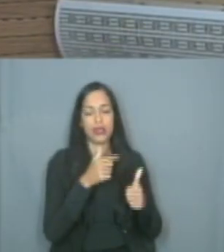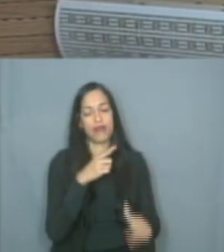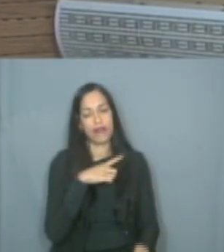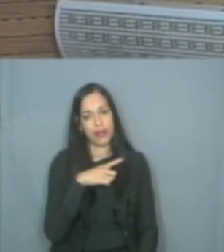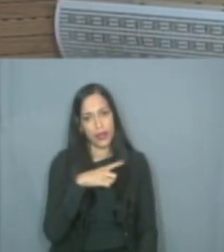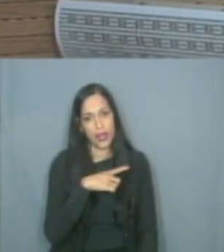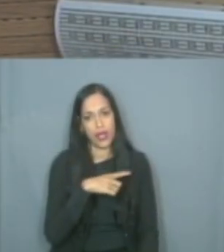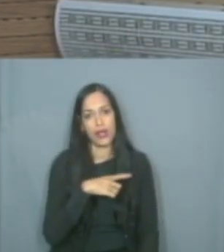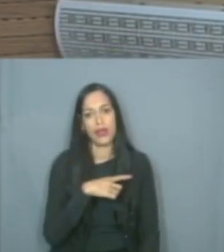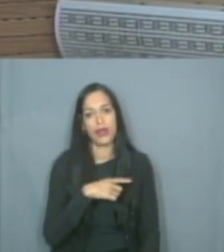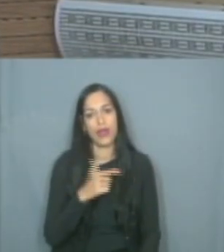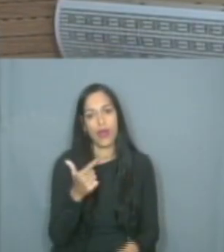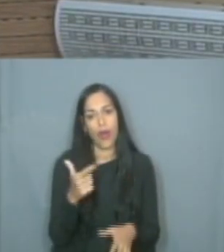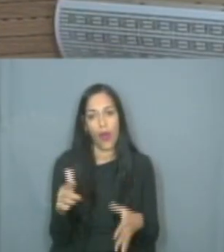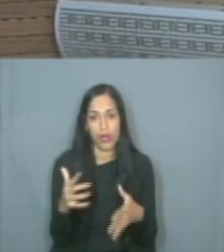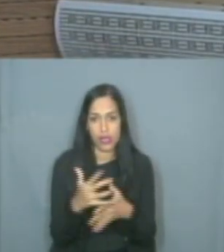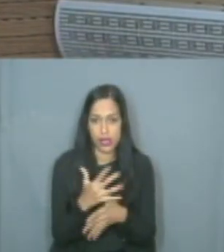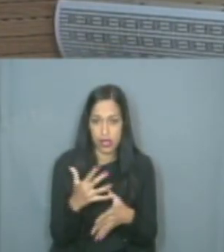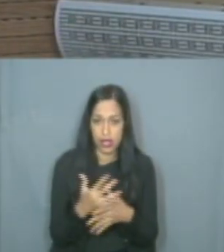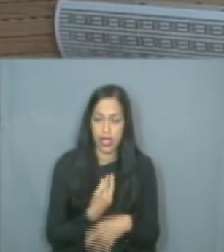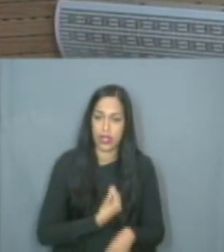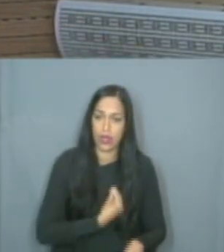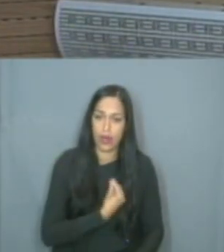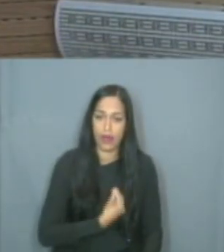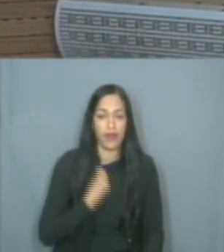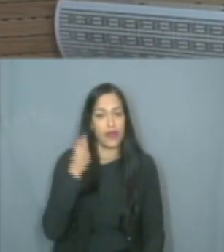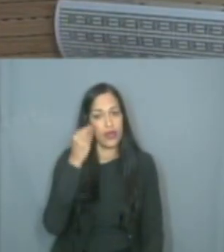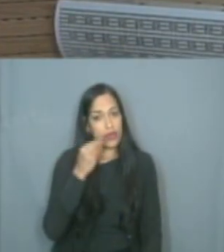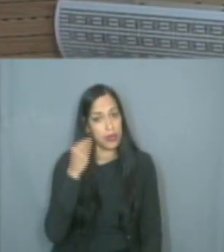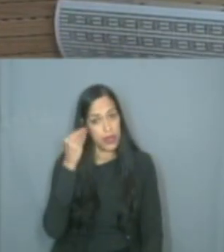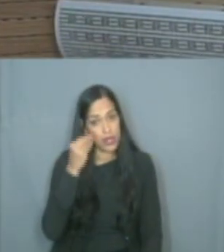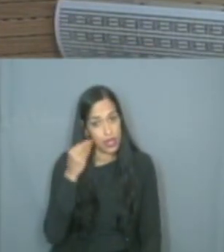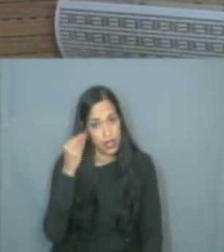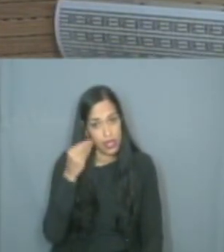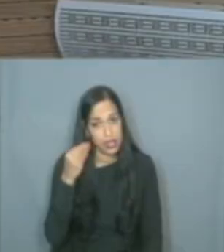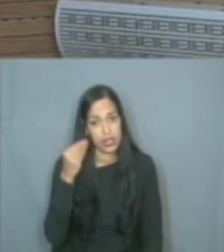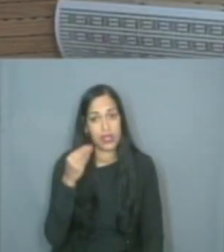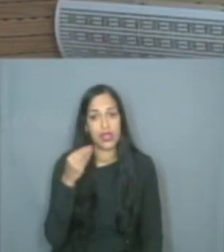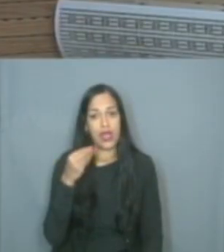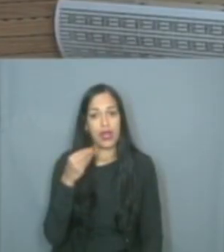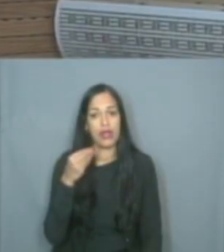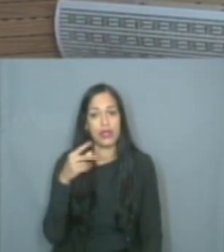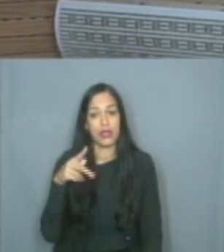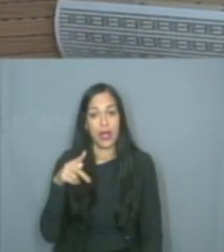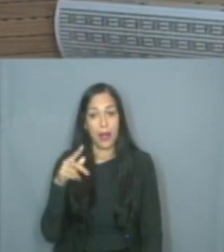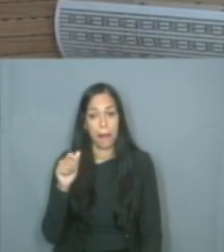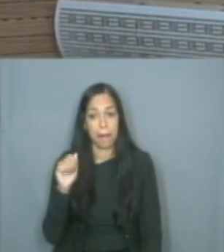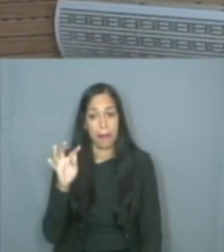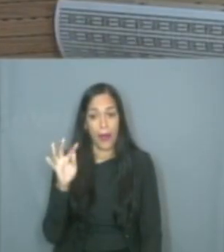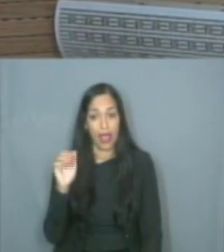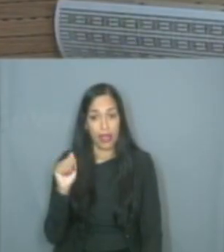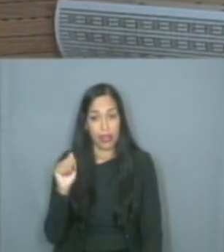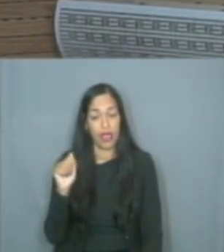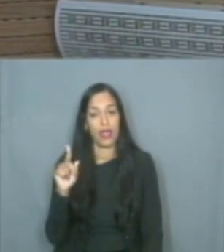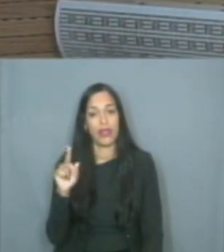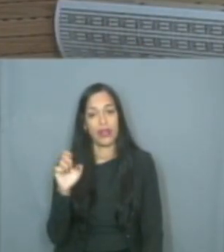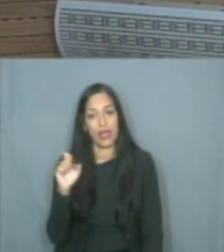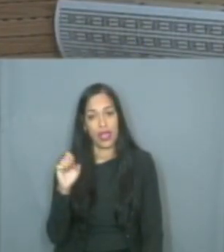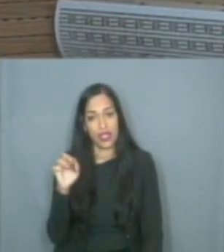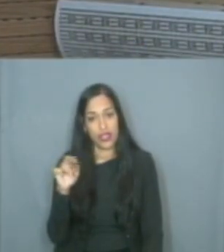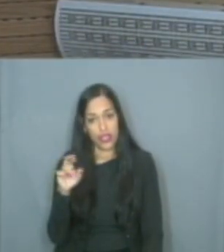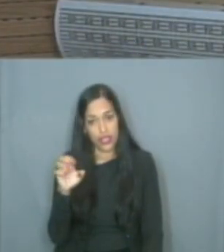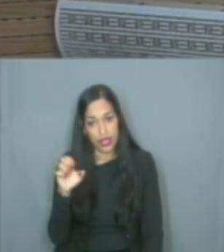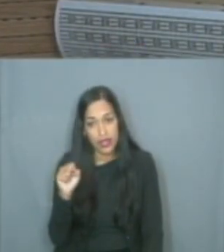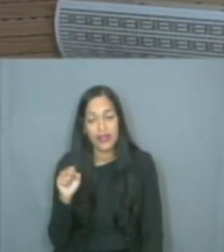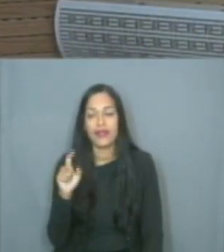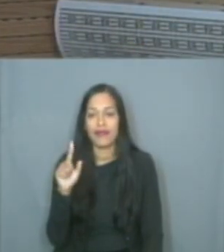ter. Outras cidades estão vivendo essa experiência da patadestres, e a gente agradece a ex-vereadora